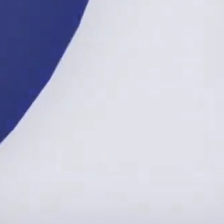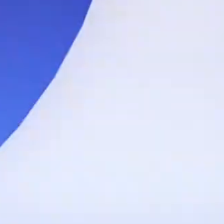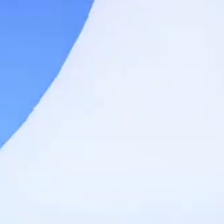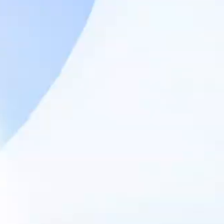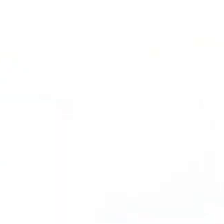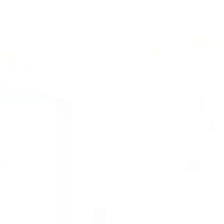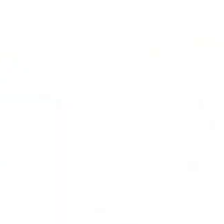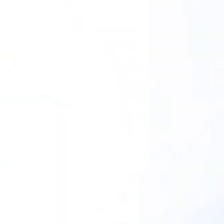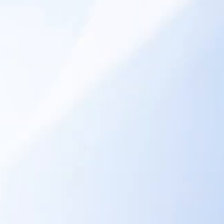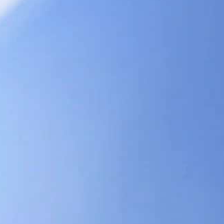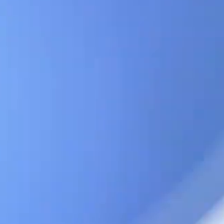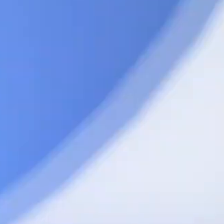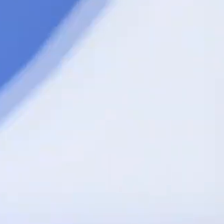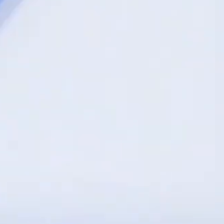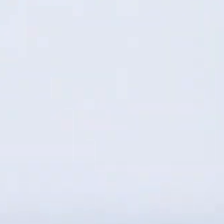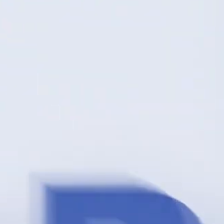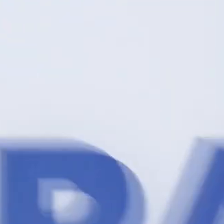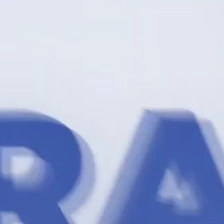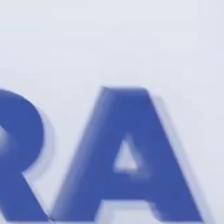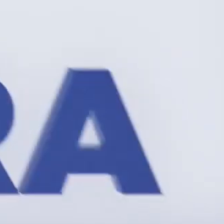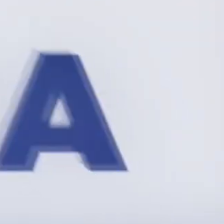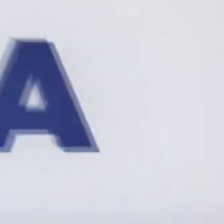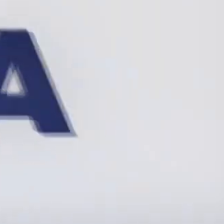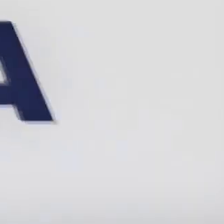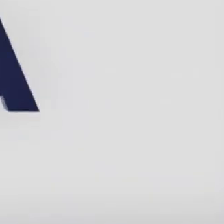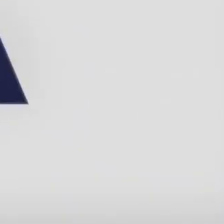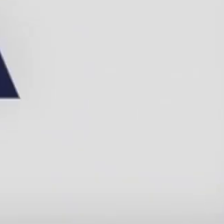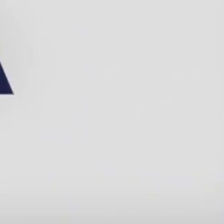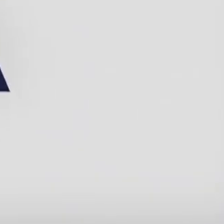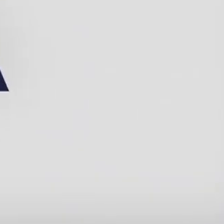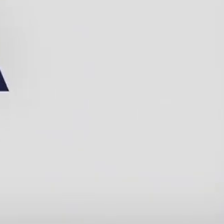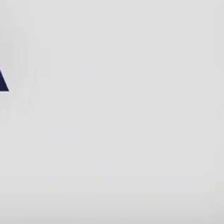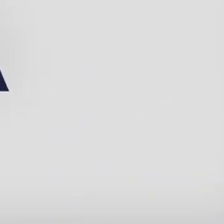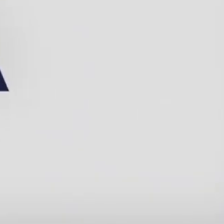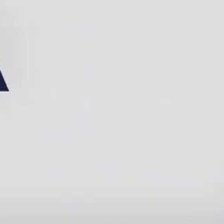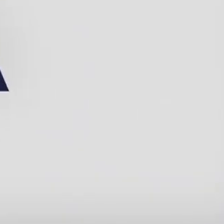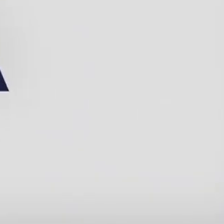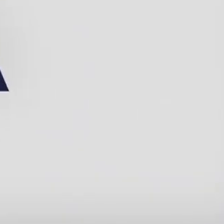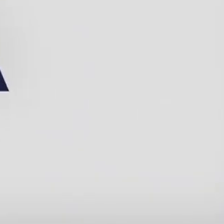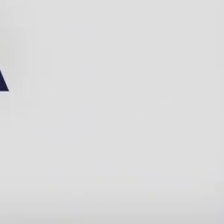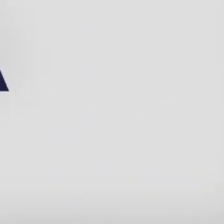TV Câmara, Campinas.